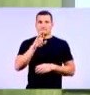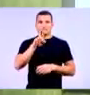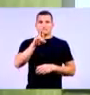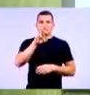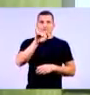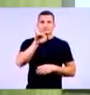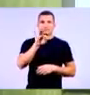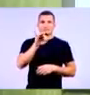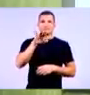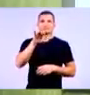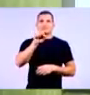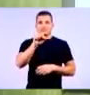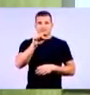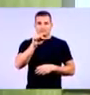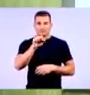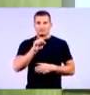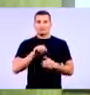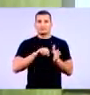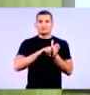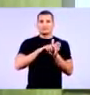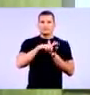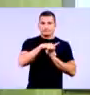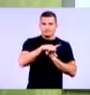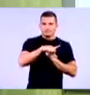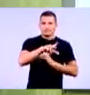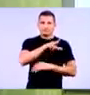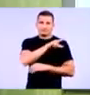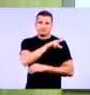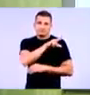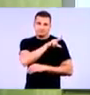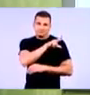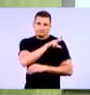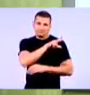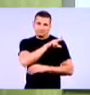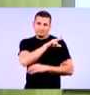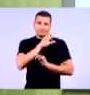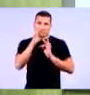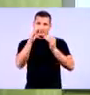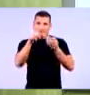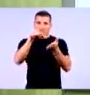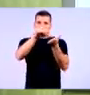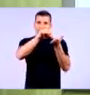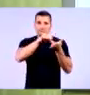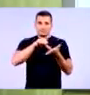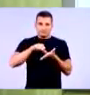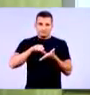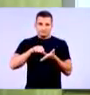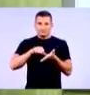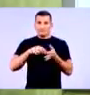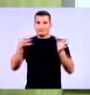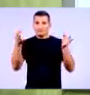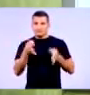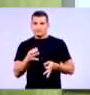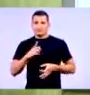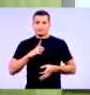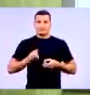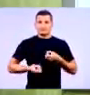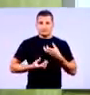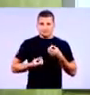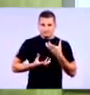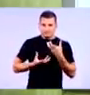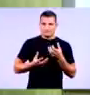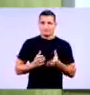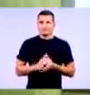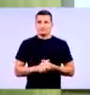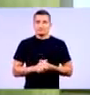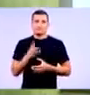Buritis, em Cacoal, em Vilhena. Aliás, em todos os nossos polos, com certeza, nós temos poetas e poetisas. Vamos